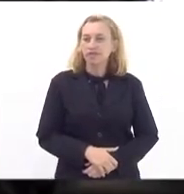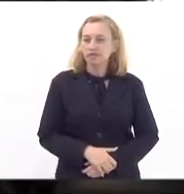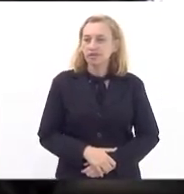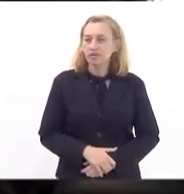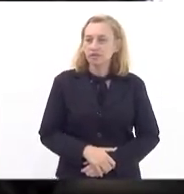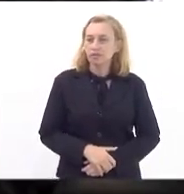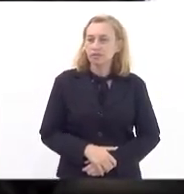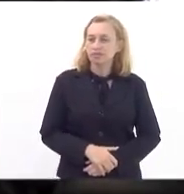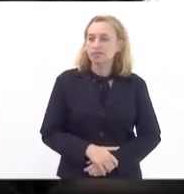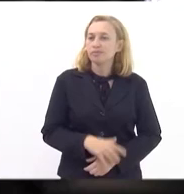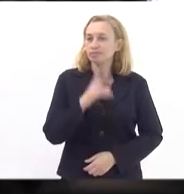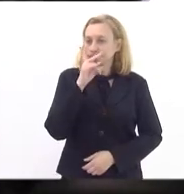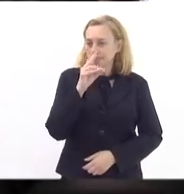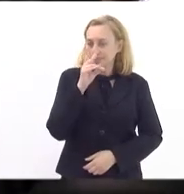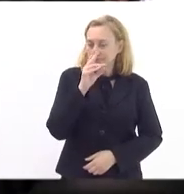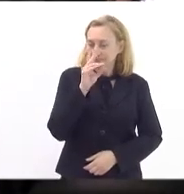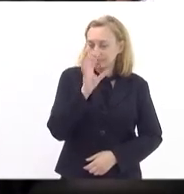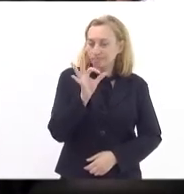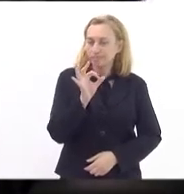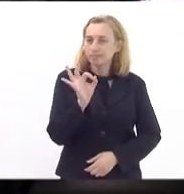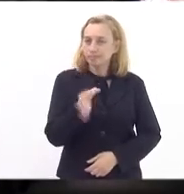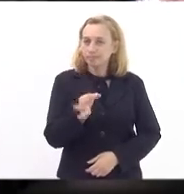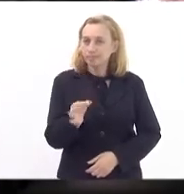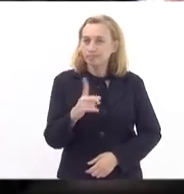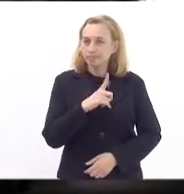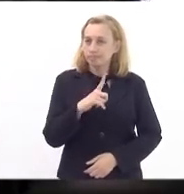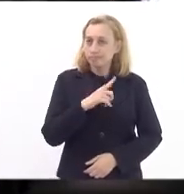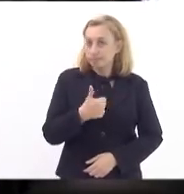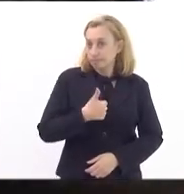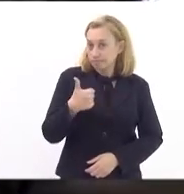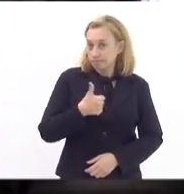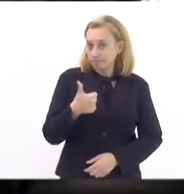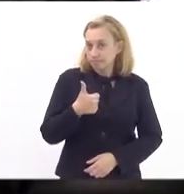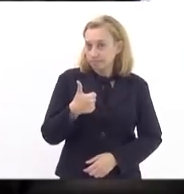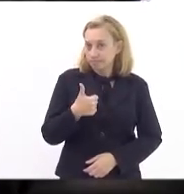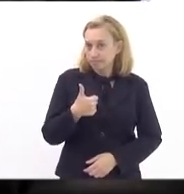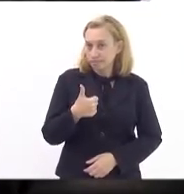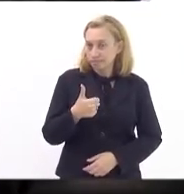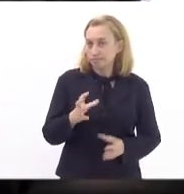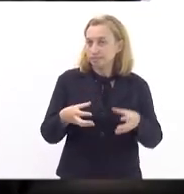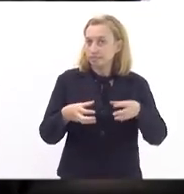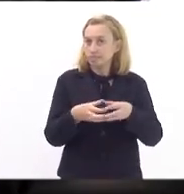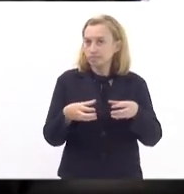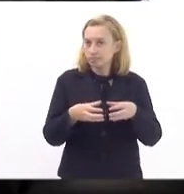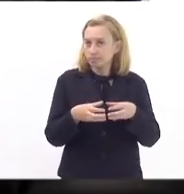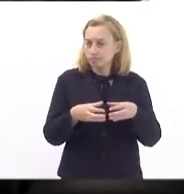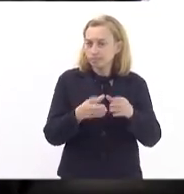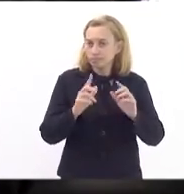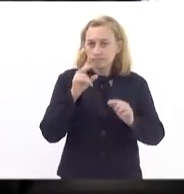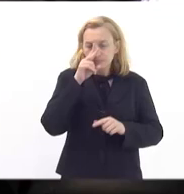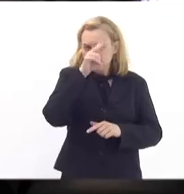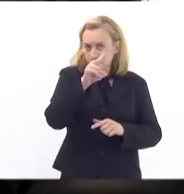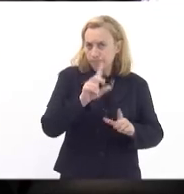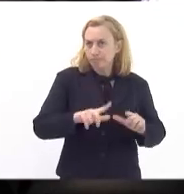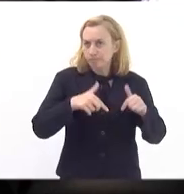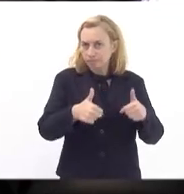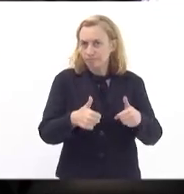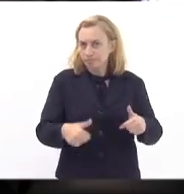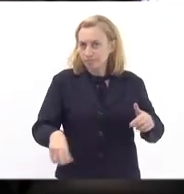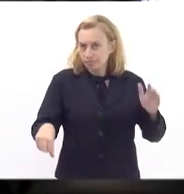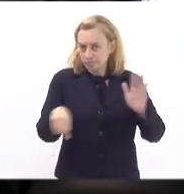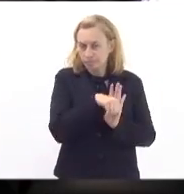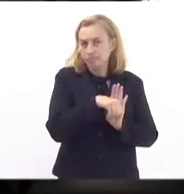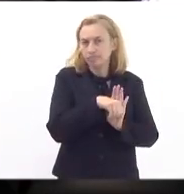aparecendo né E a gente tem certeza aqui é primeiro Existe uma grande quadrilha atuando nesse